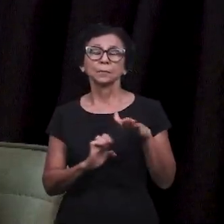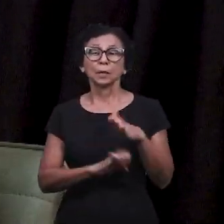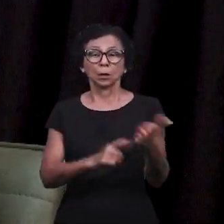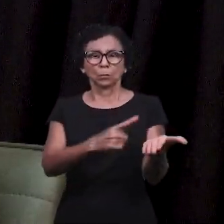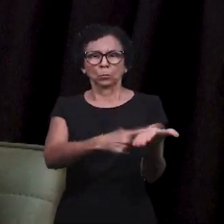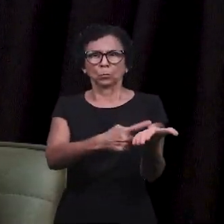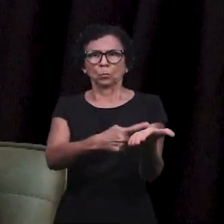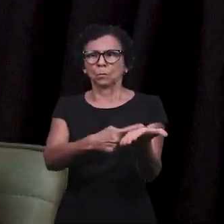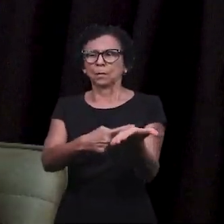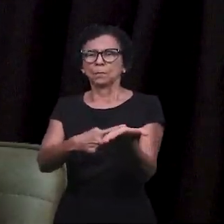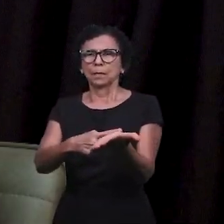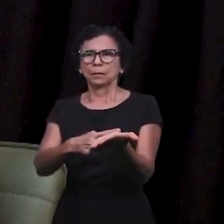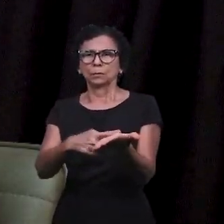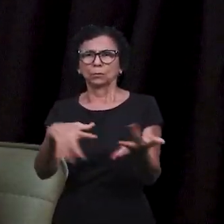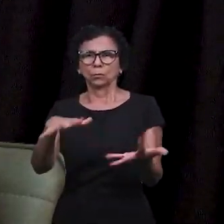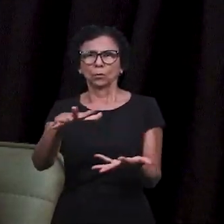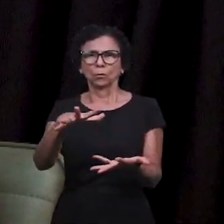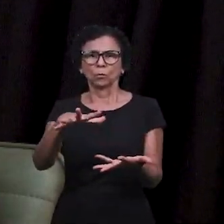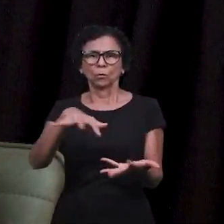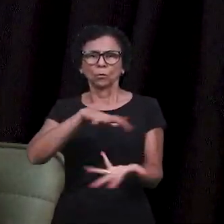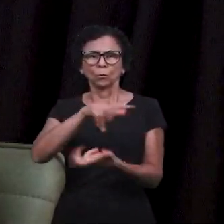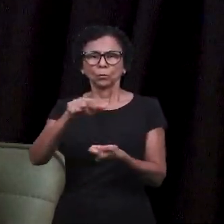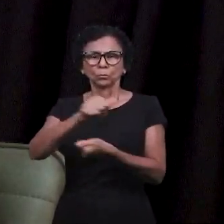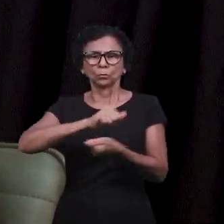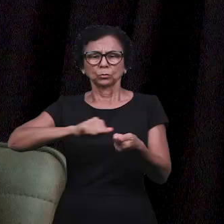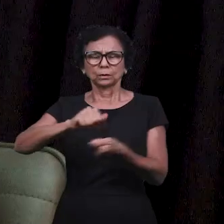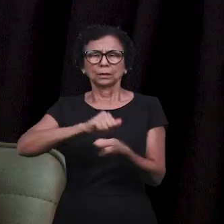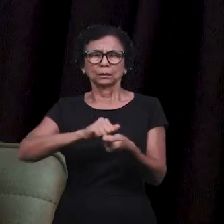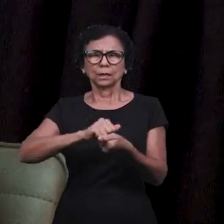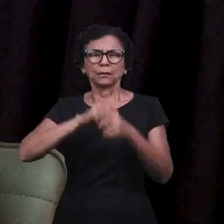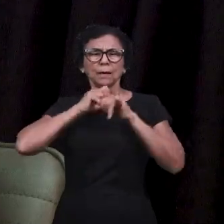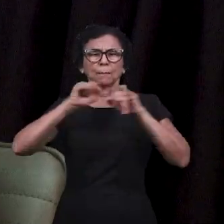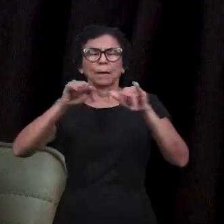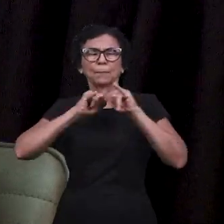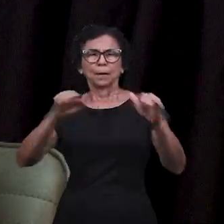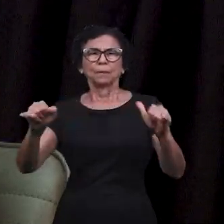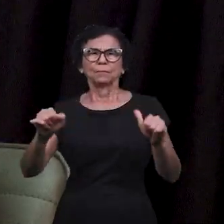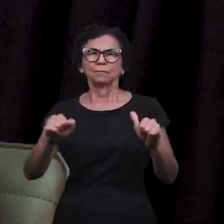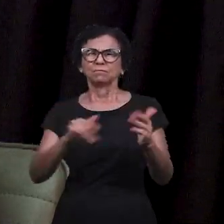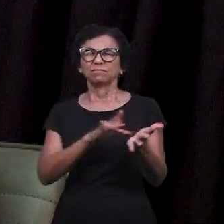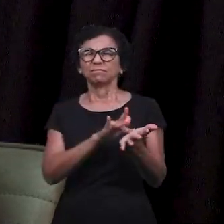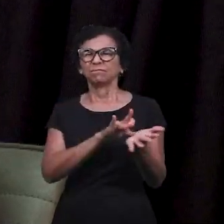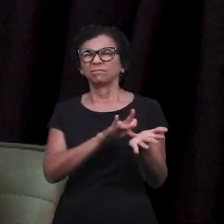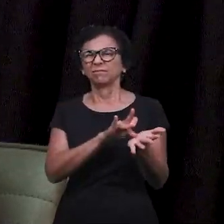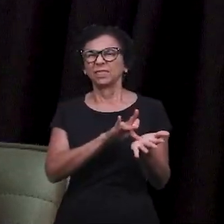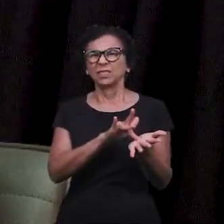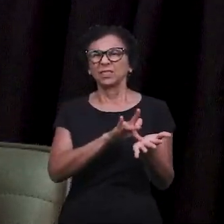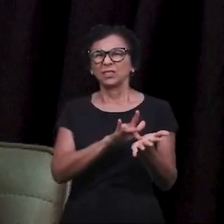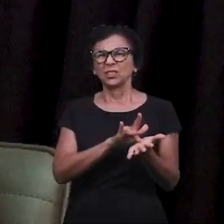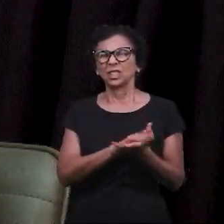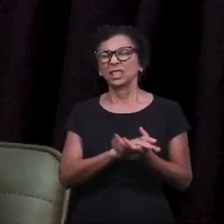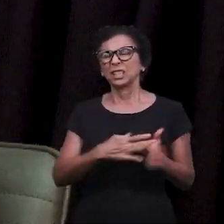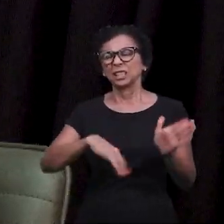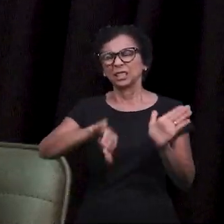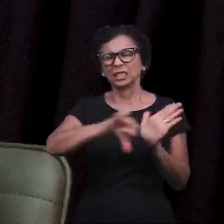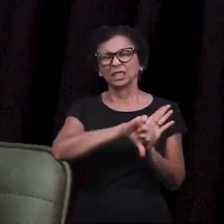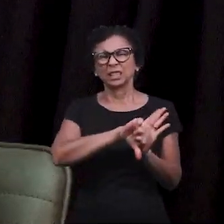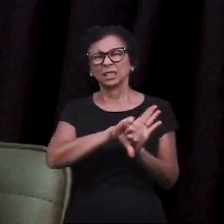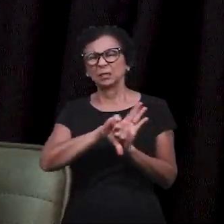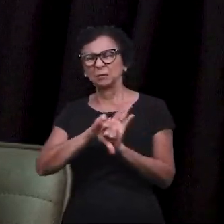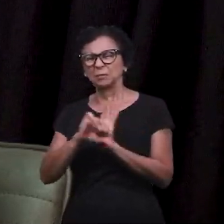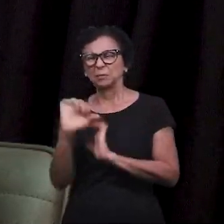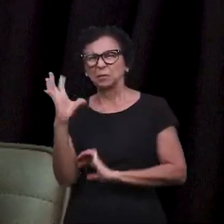com a sustentabilidade, divulgam isso, mas não estão. E aí acabam cometendo crimes ambientais, ilícitos ambientais, e isso é péssimo